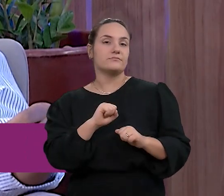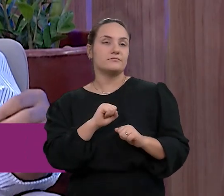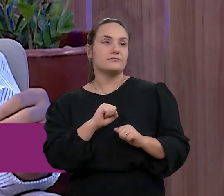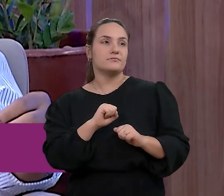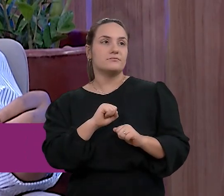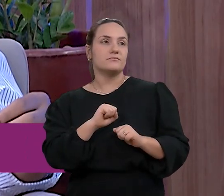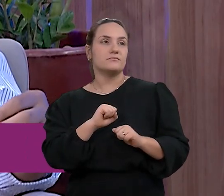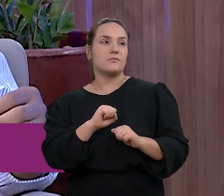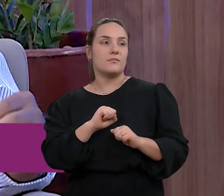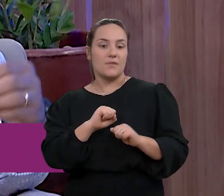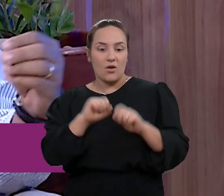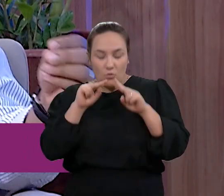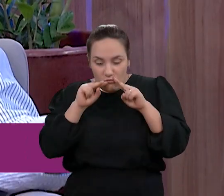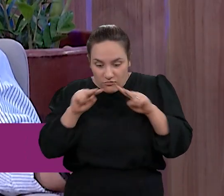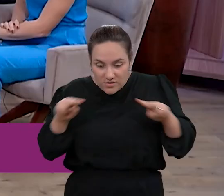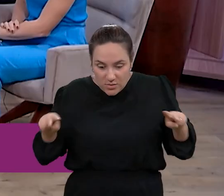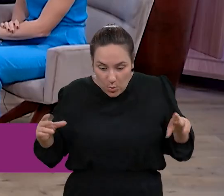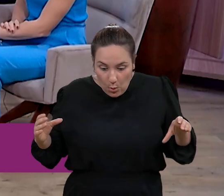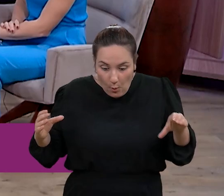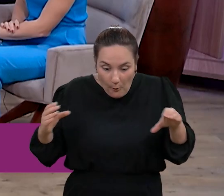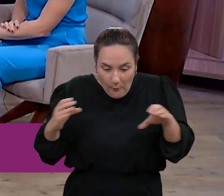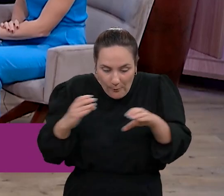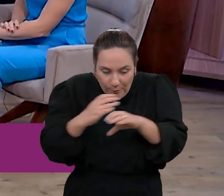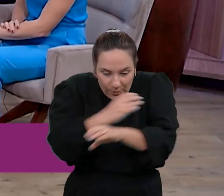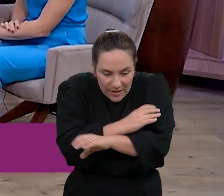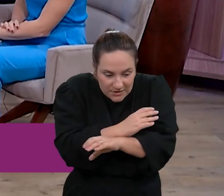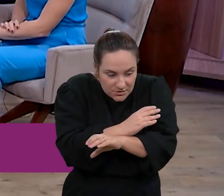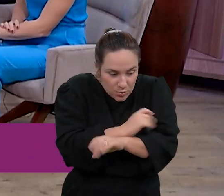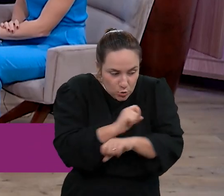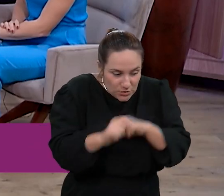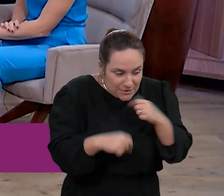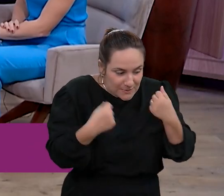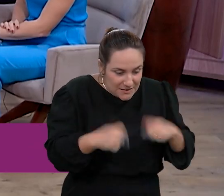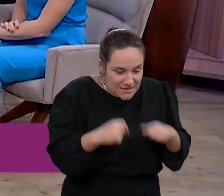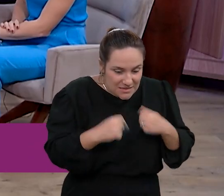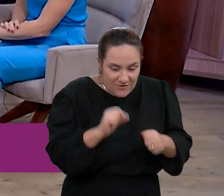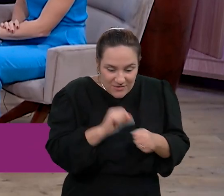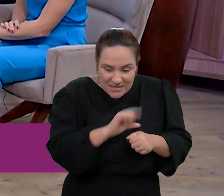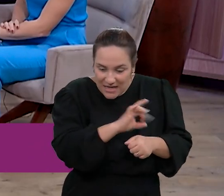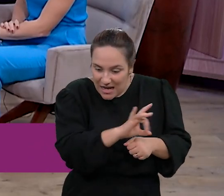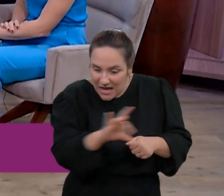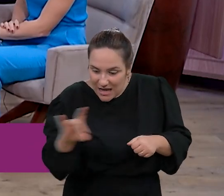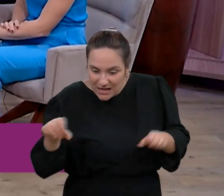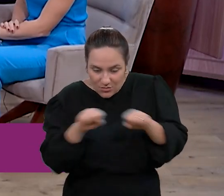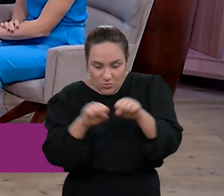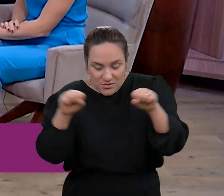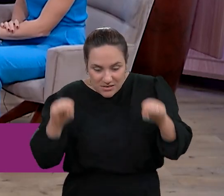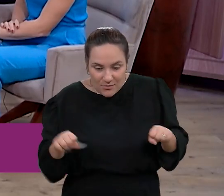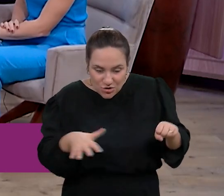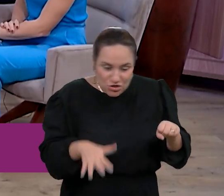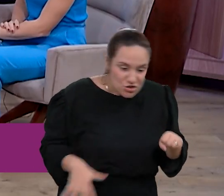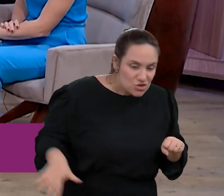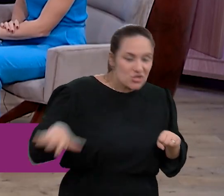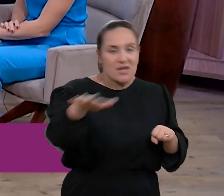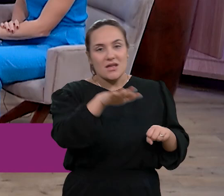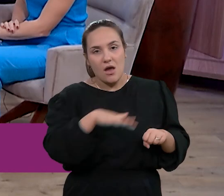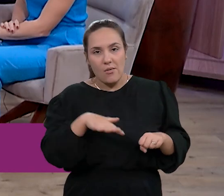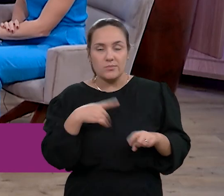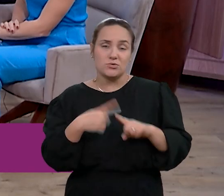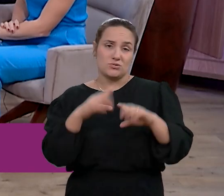uma visão mais sistêmica de quais são as ações né então a coalisão ela própria não